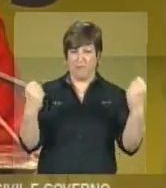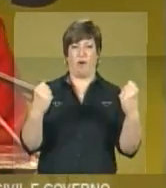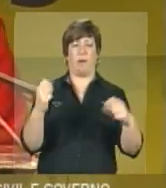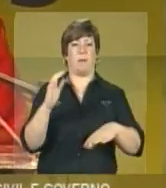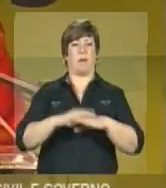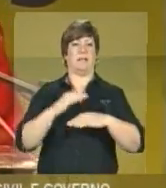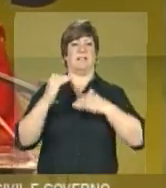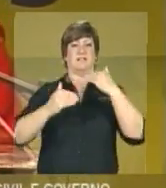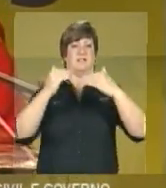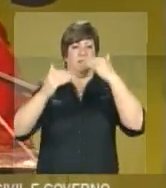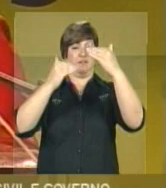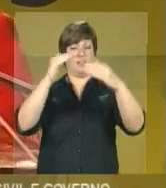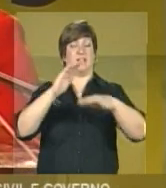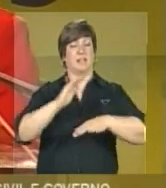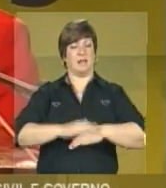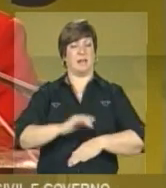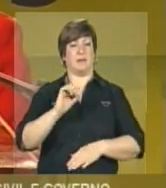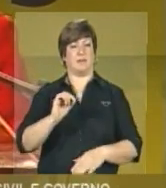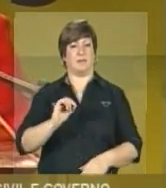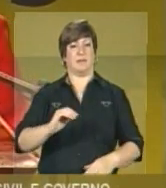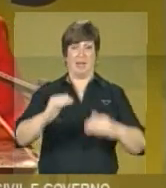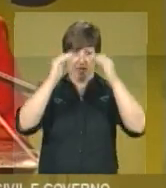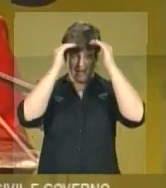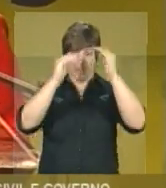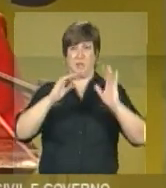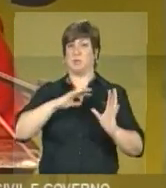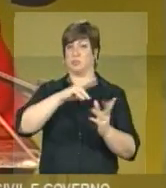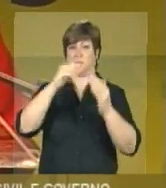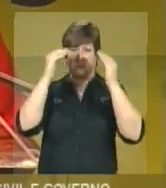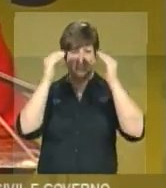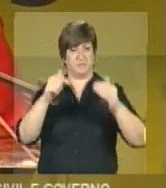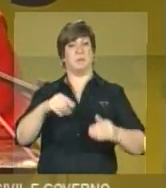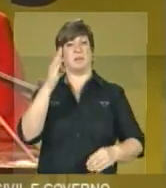mais desenvolvido e mais respeitado.